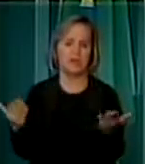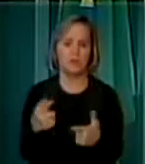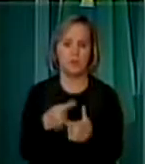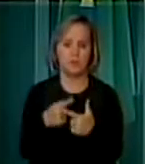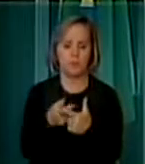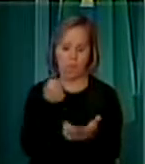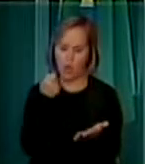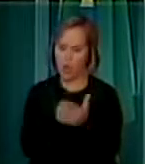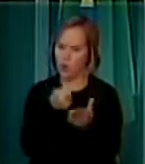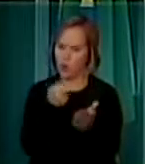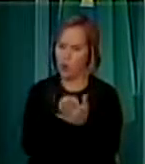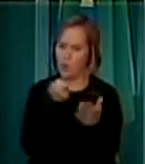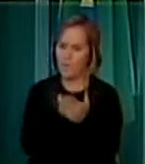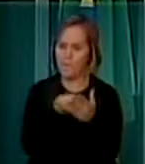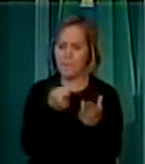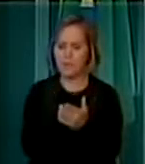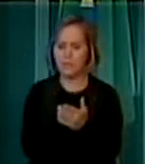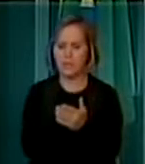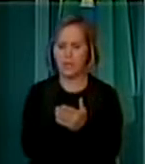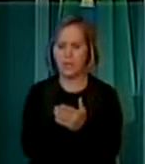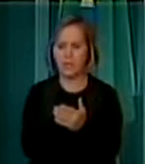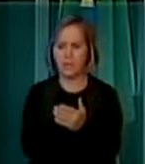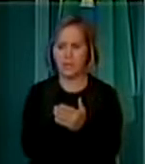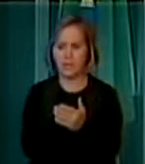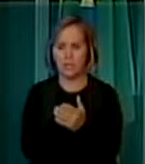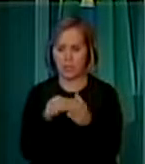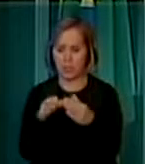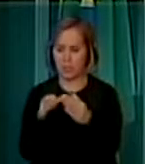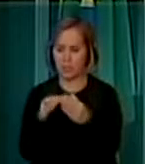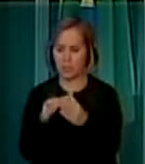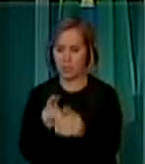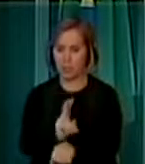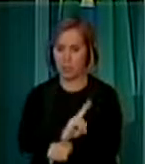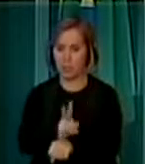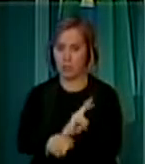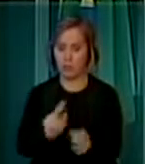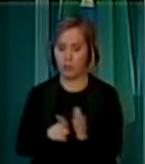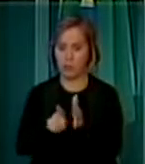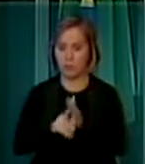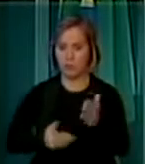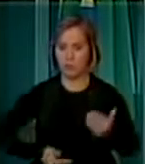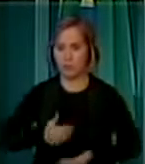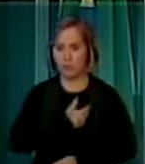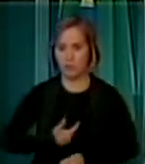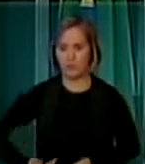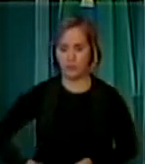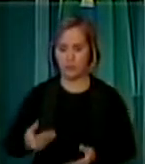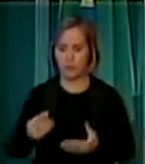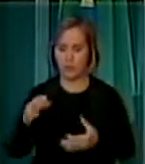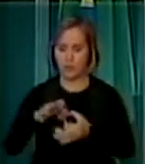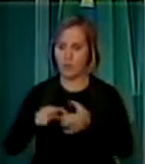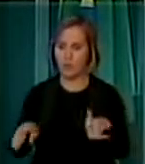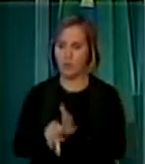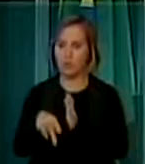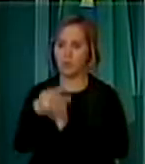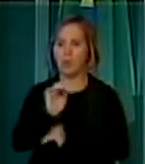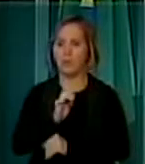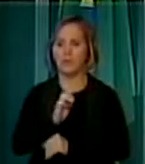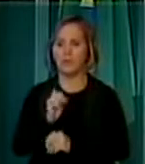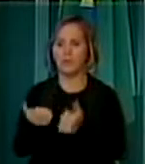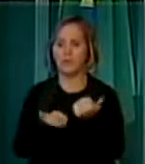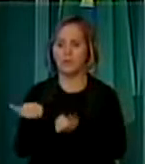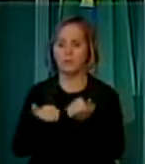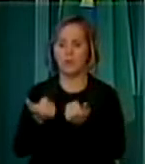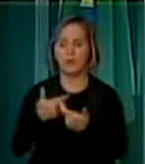cobrança rigorosa por parte da Agência Reguladora de Serviços Públicos concedidos de transporte do Estado do